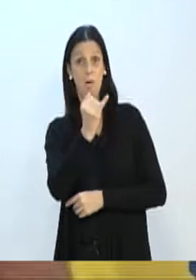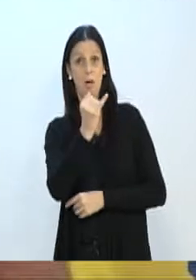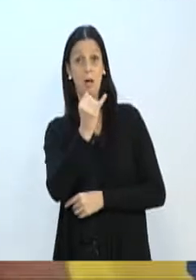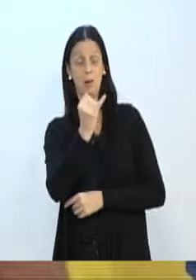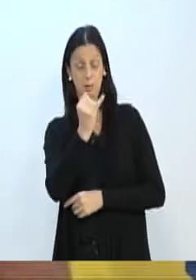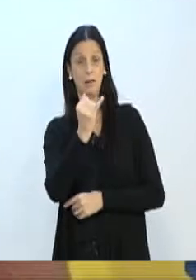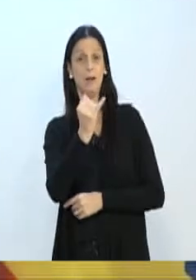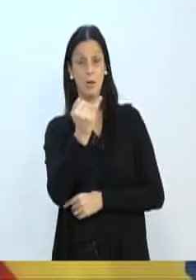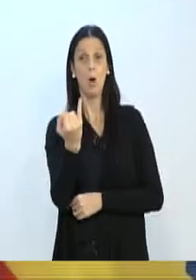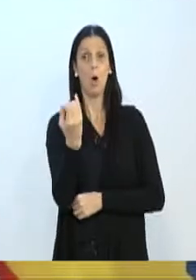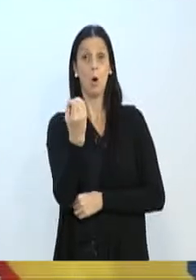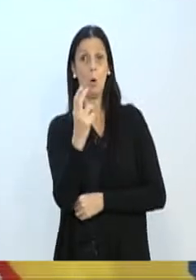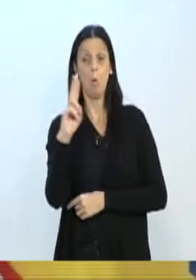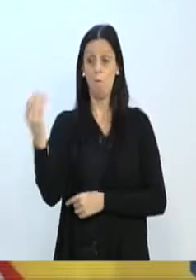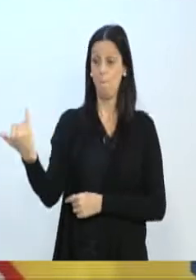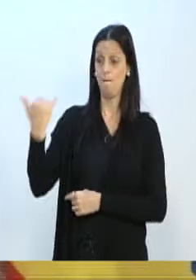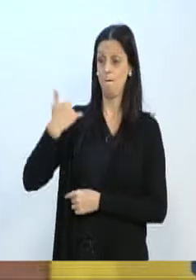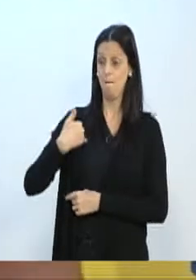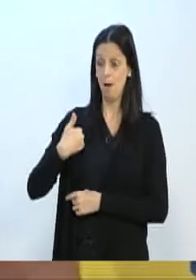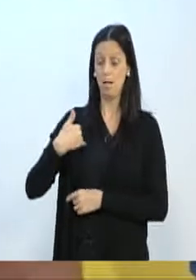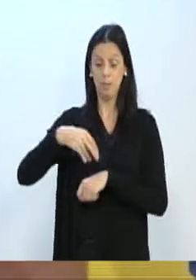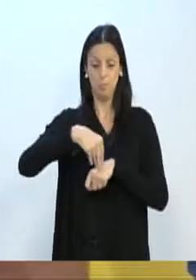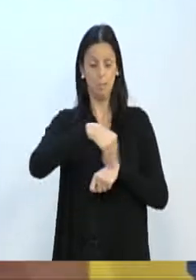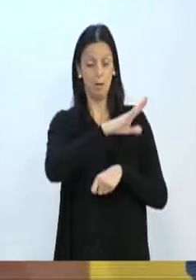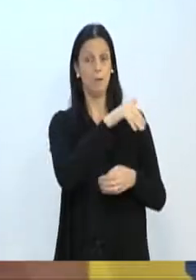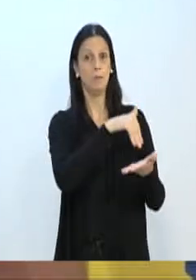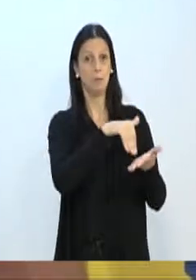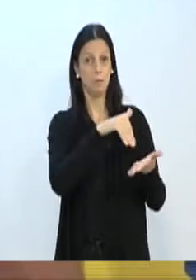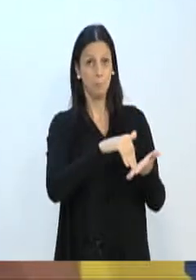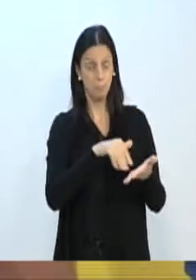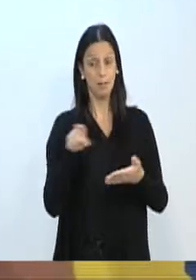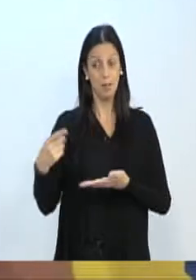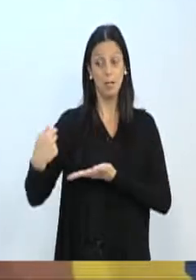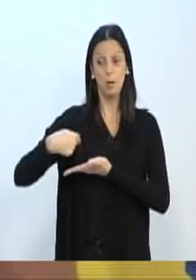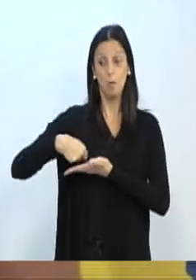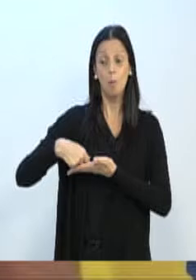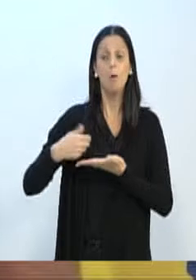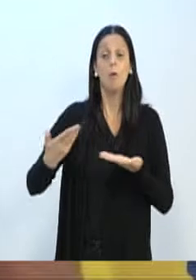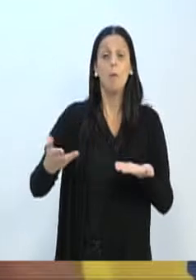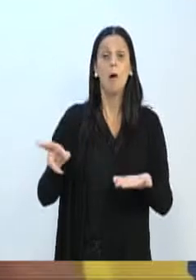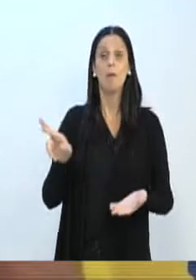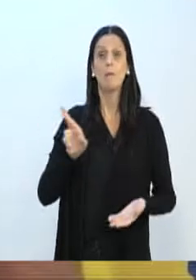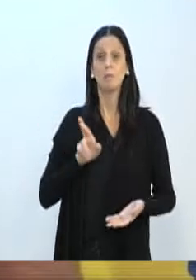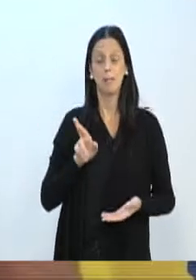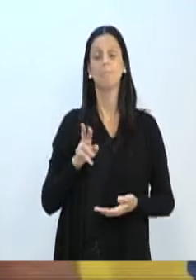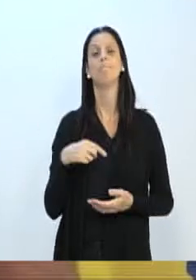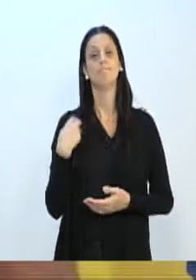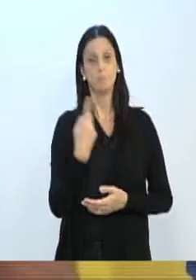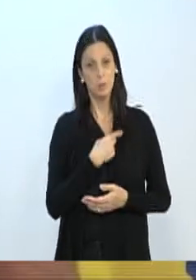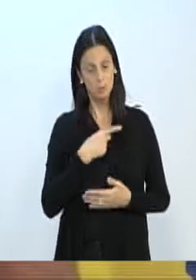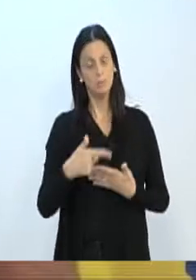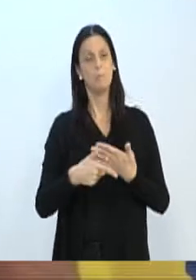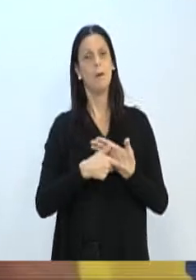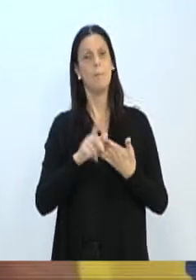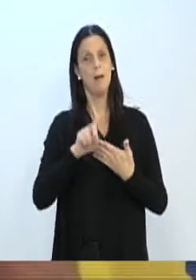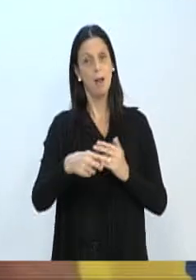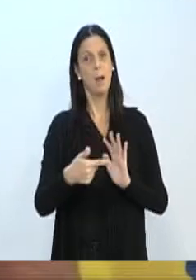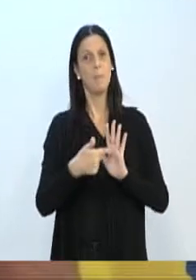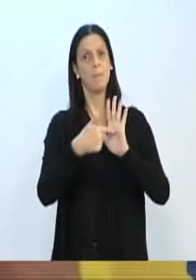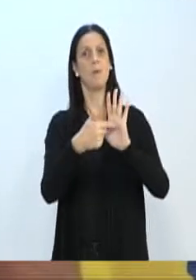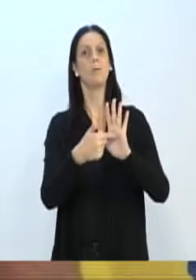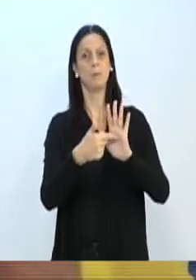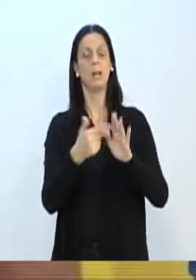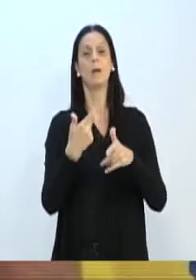depois cobram também o resultado e a gente faz o nosso papel, mostrar as imagens e cobrar.